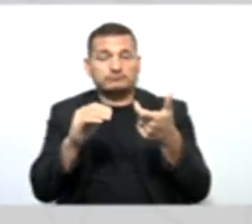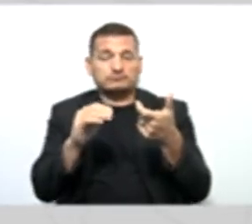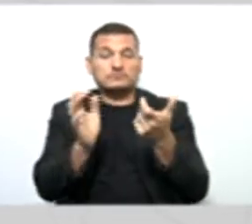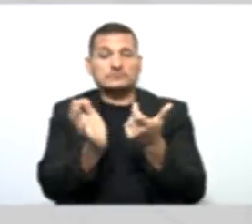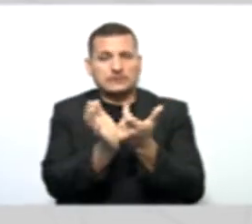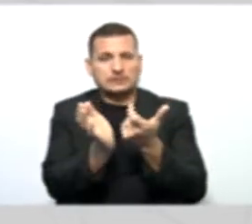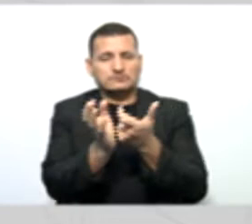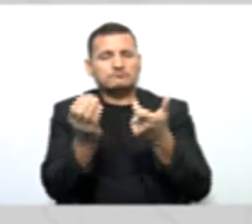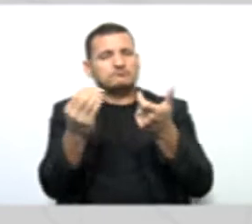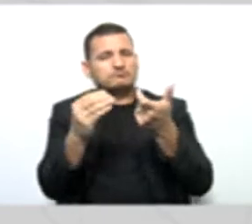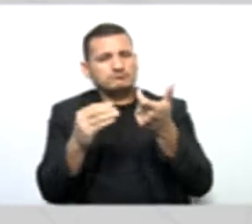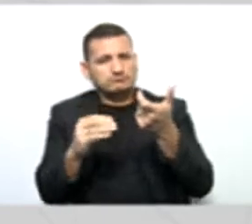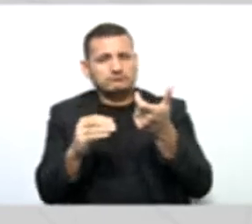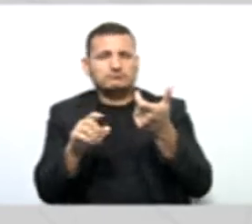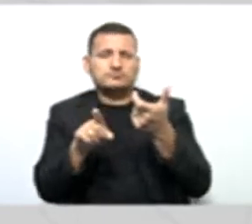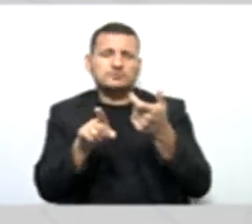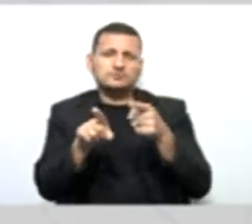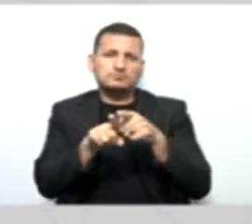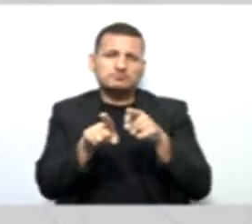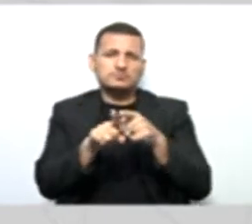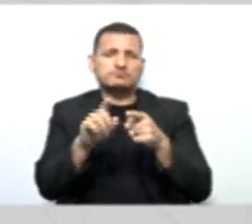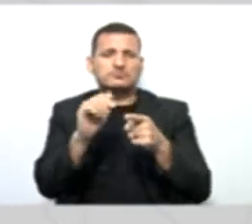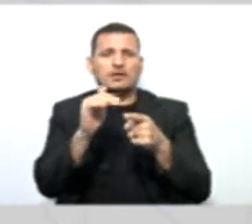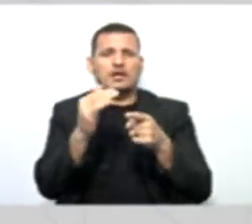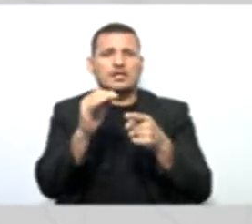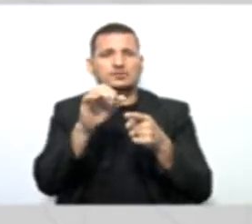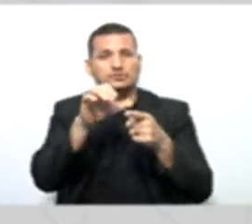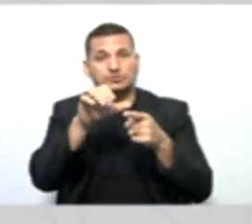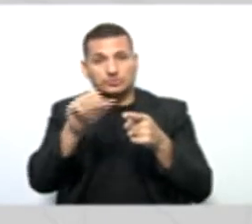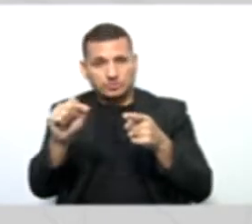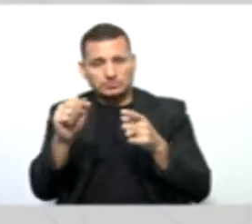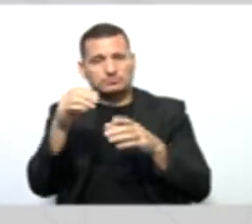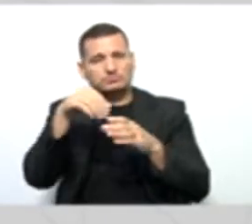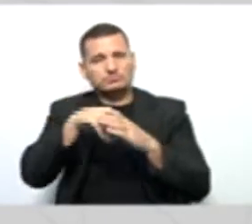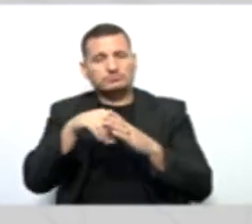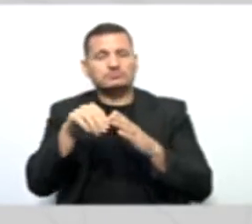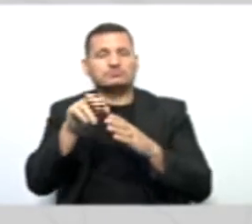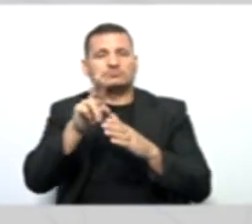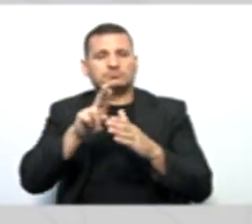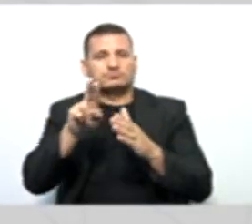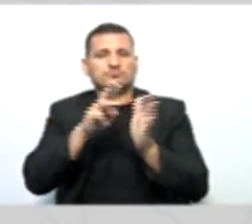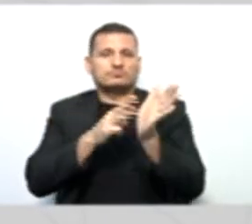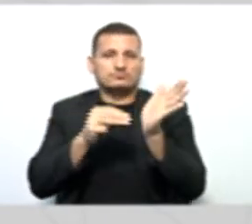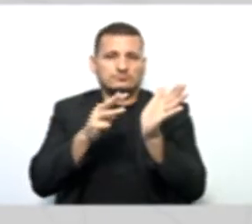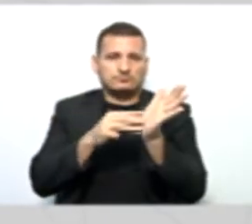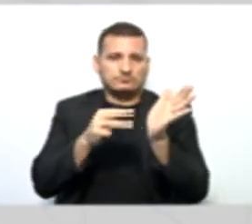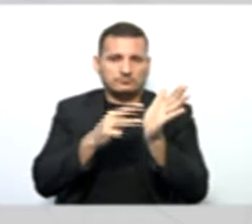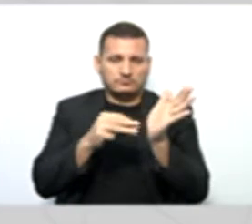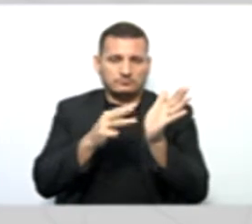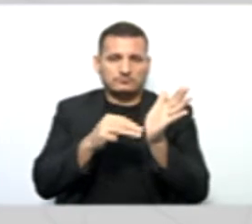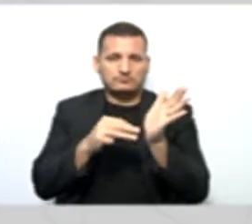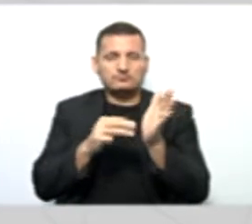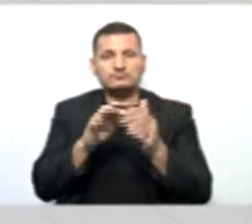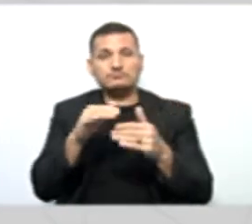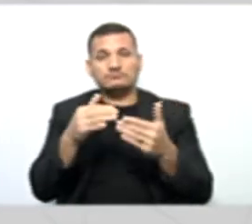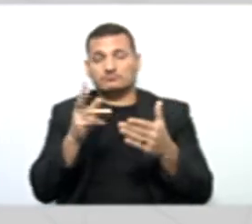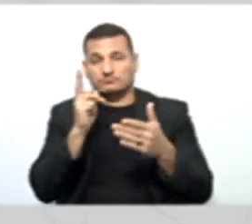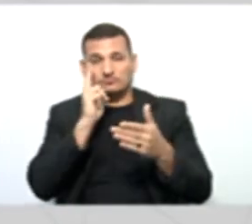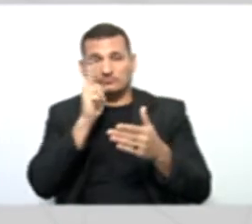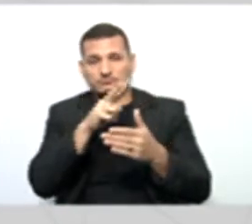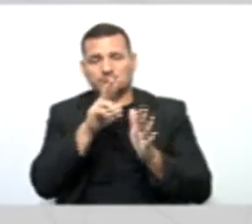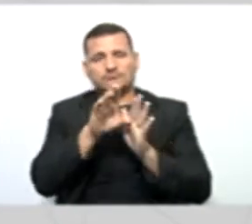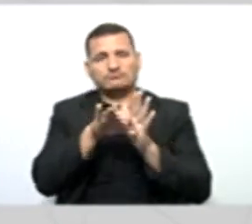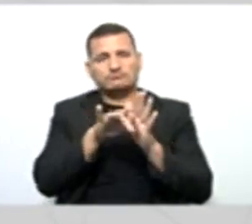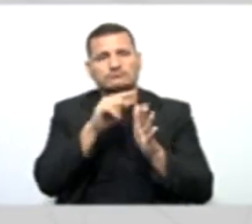e reagir a ações criadas para ele por meio de seus métodos de classe. Nós vimos aqui, esse conceito